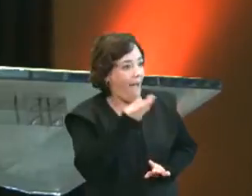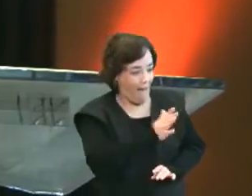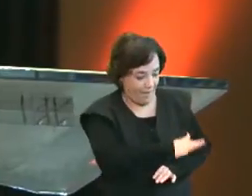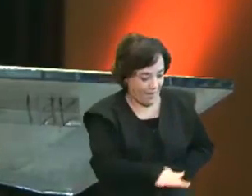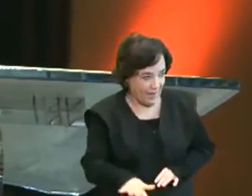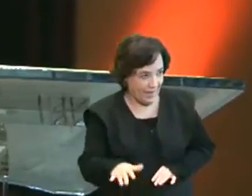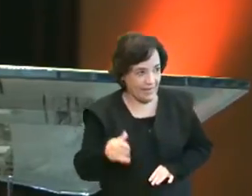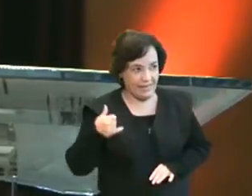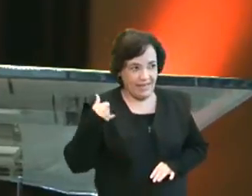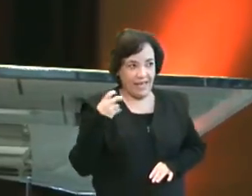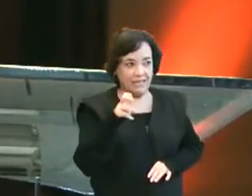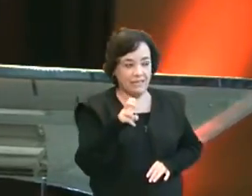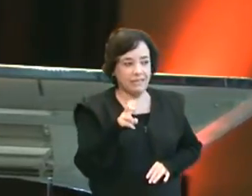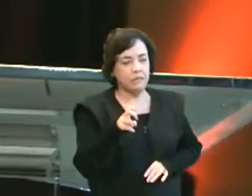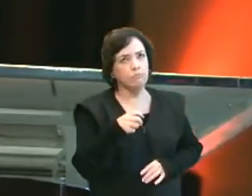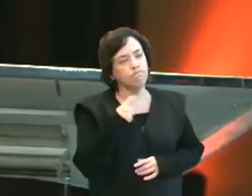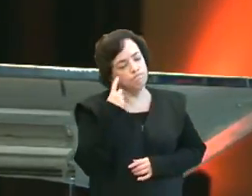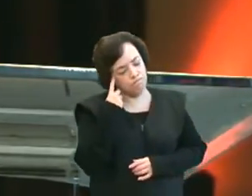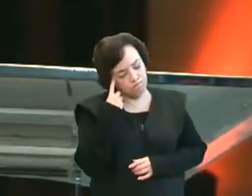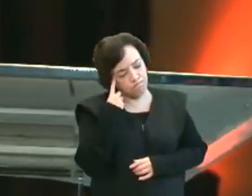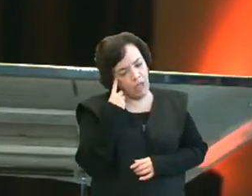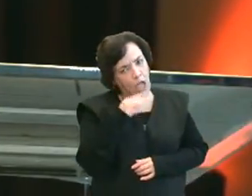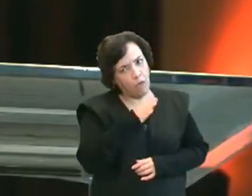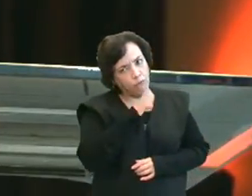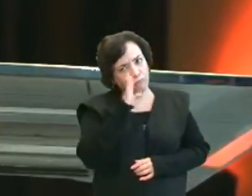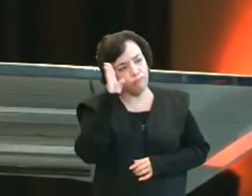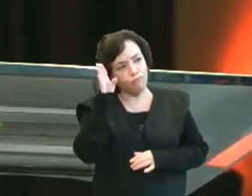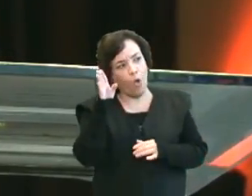6 anos sobe, vai para o seu quarto,